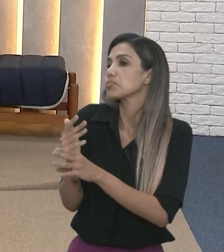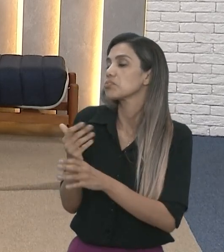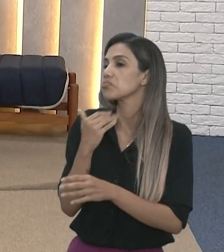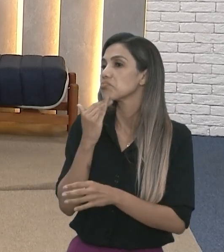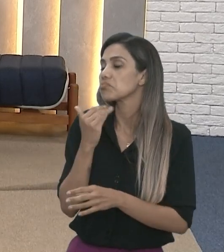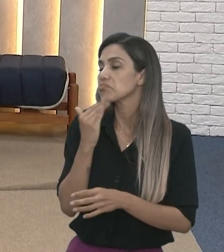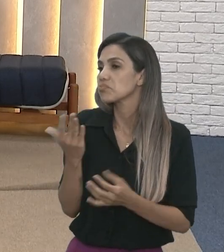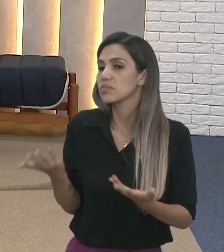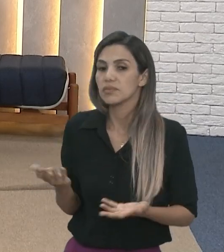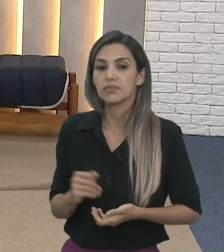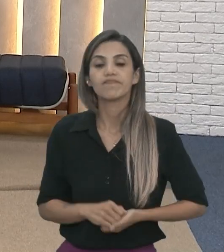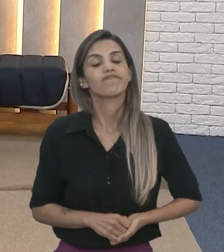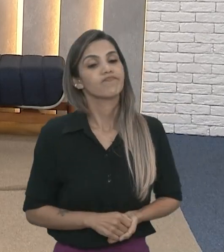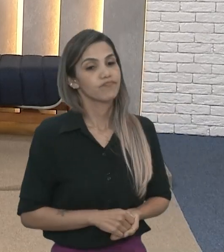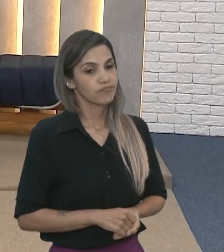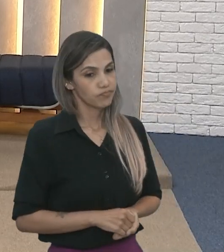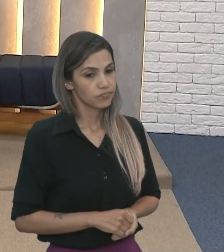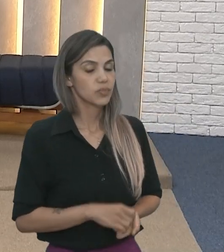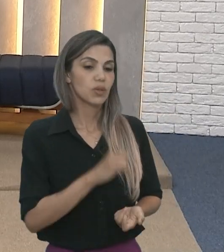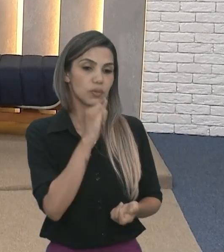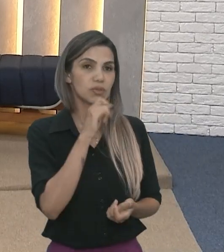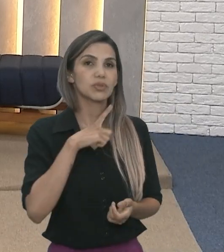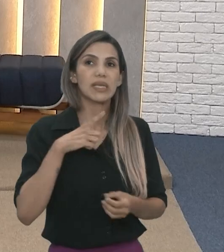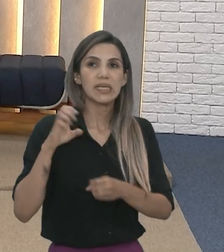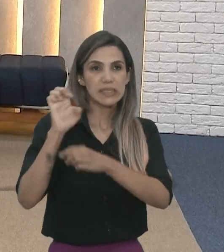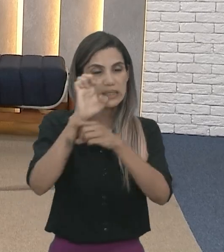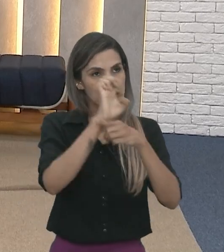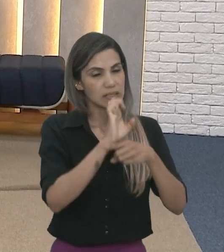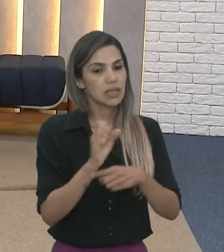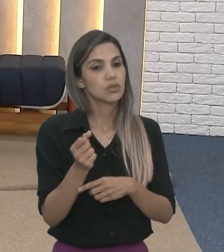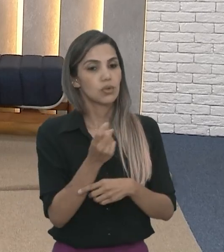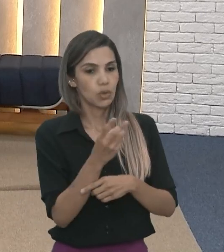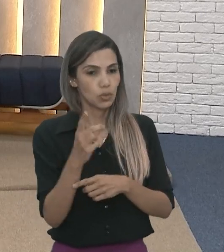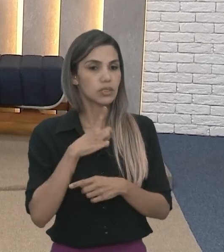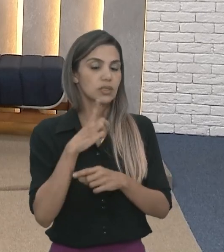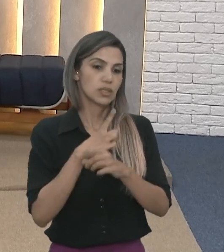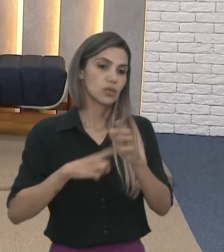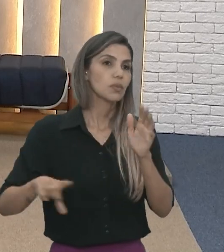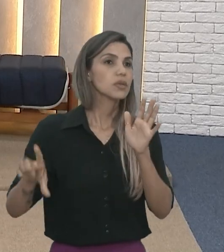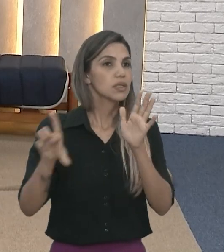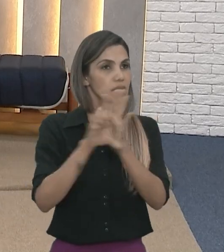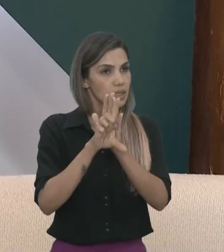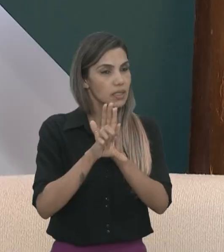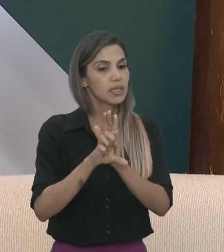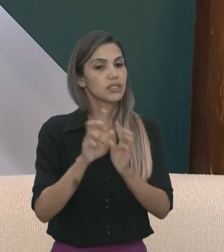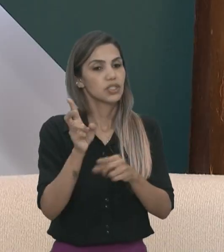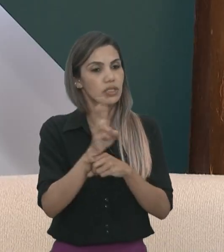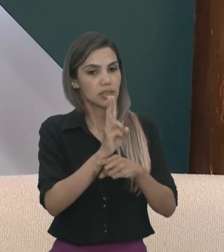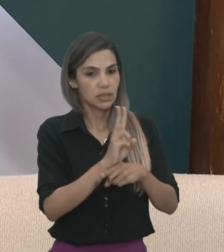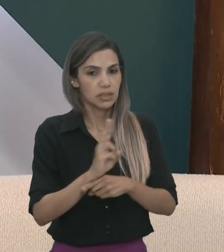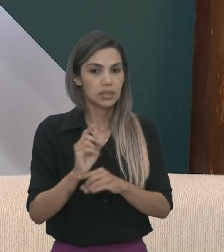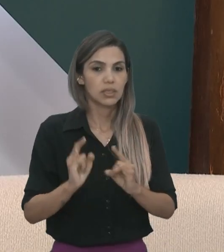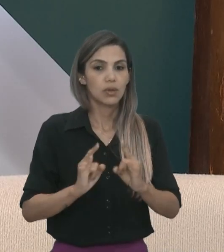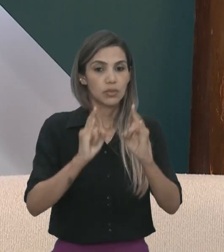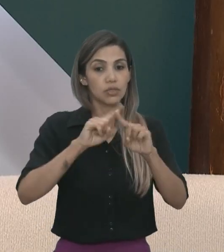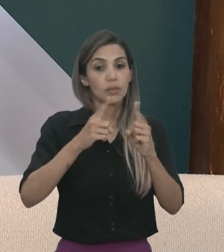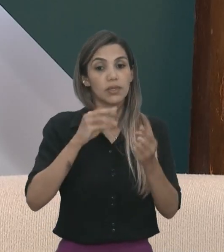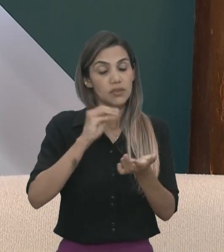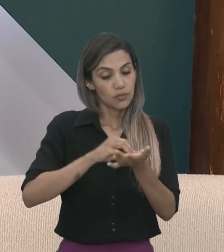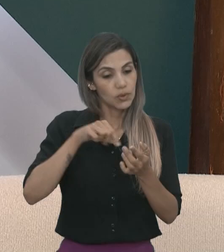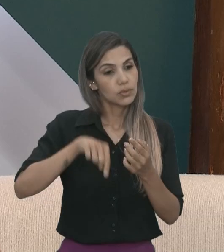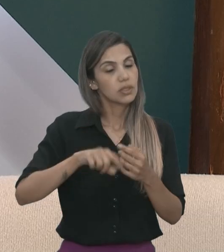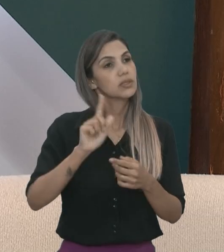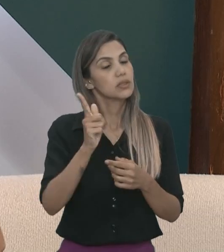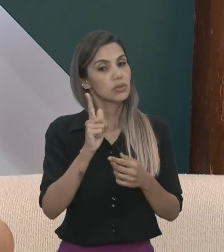outros estados, né, existe a lei da inspeção predial, né, ela pode ser tanto municipal quanto estadual, e Goiânia ainda não tem essa lei,